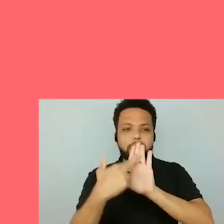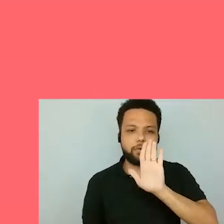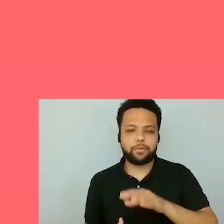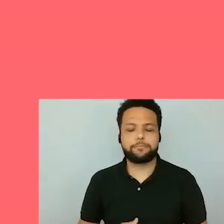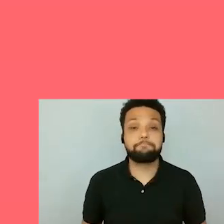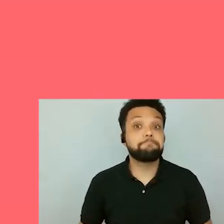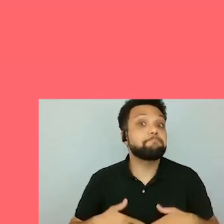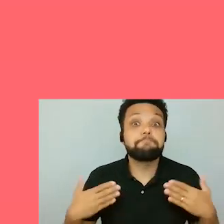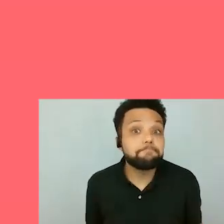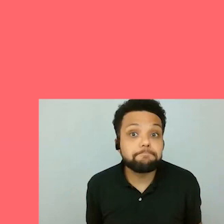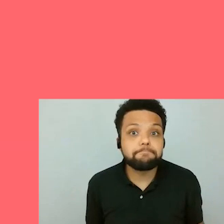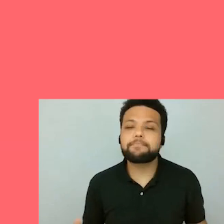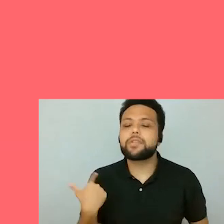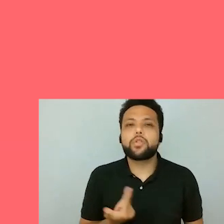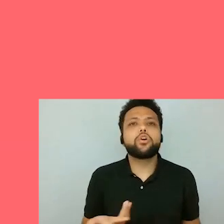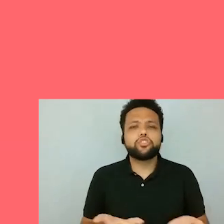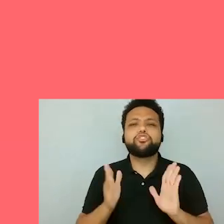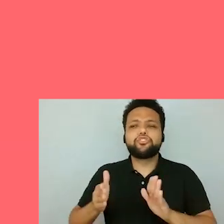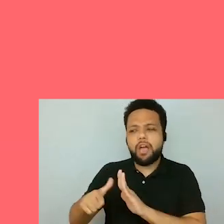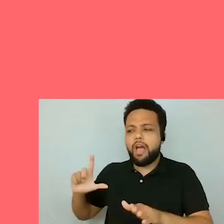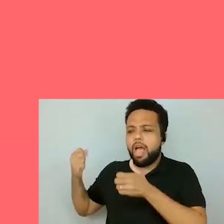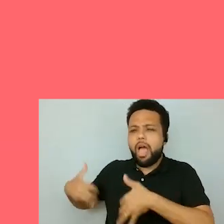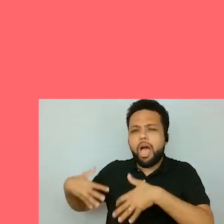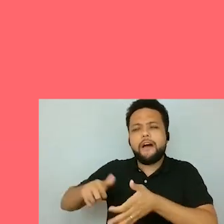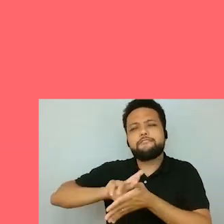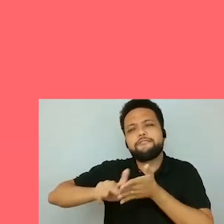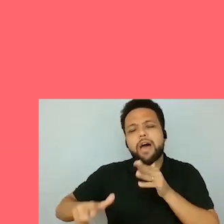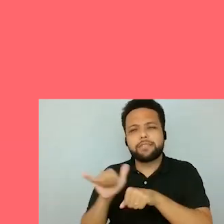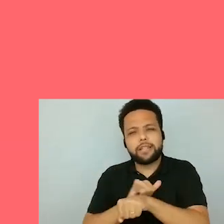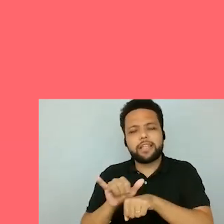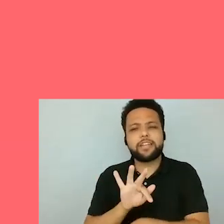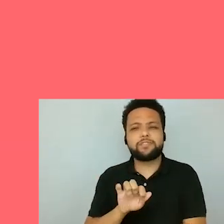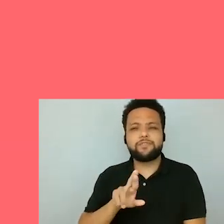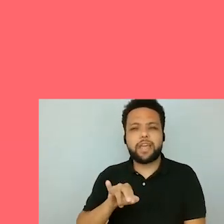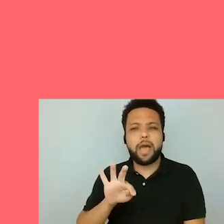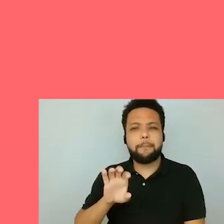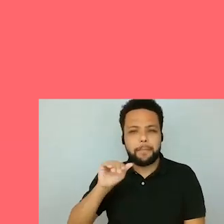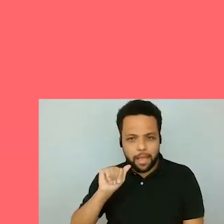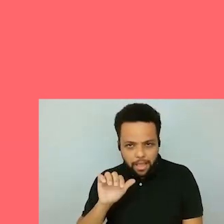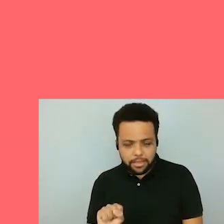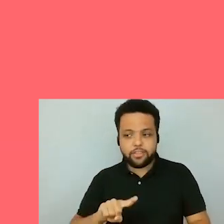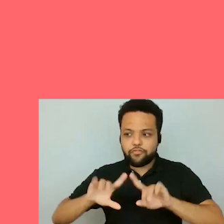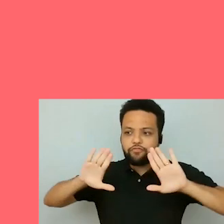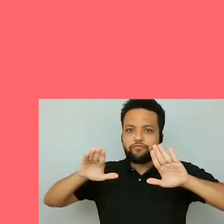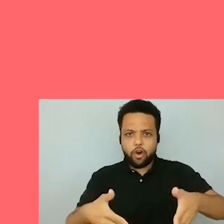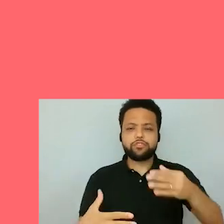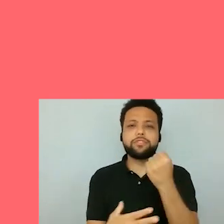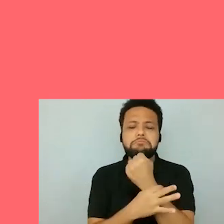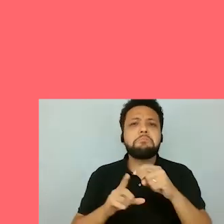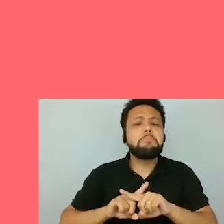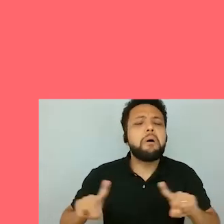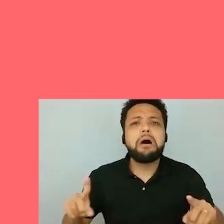Bom, agora a gente falou de várias ferramentas voltadas para a integração contínua, focadas em segurança, mas